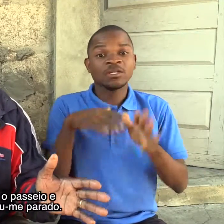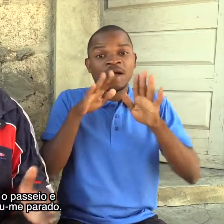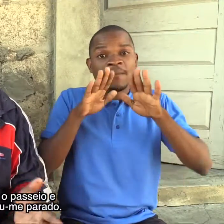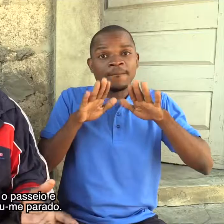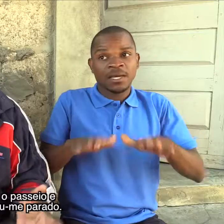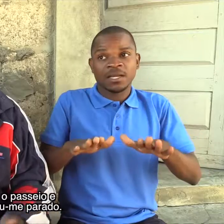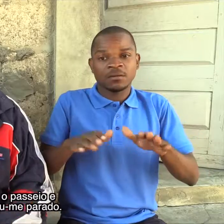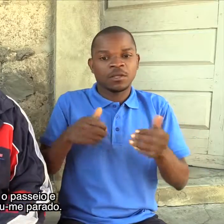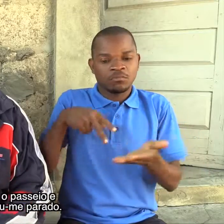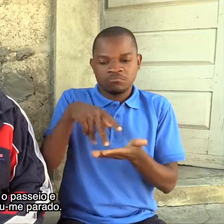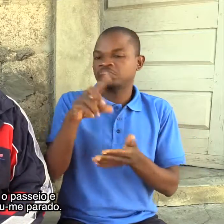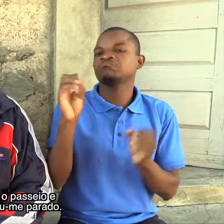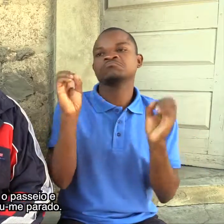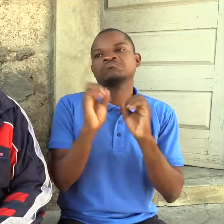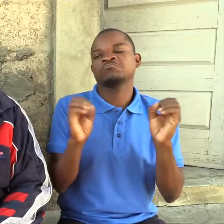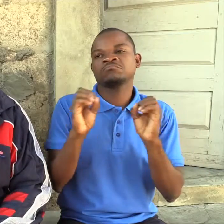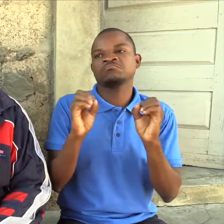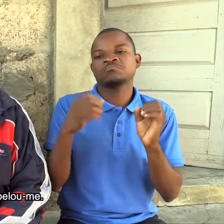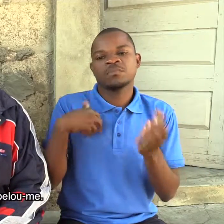Eu não estive a andar.